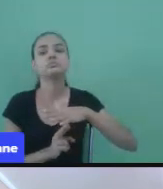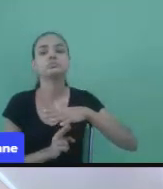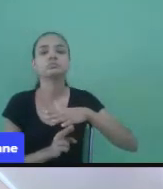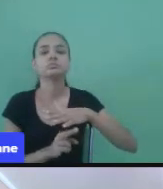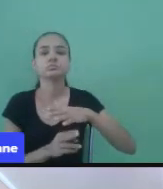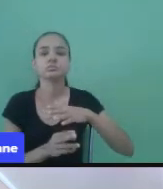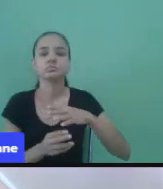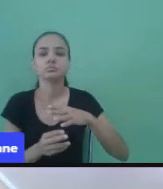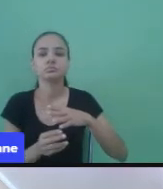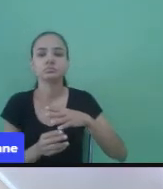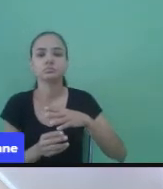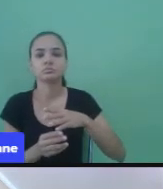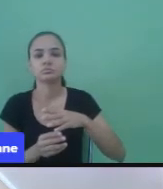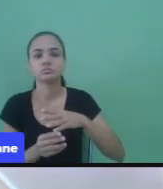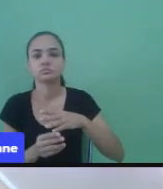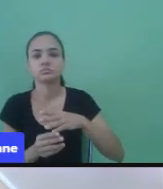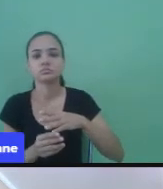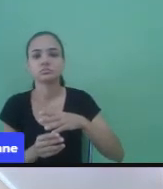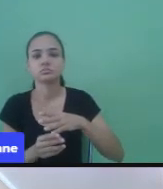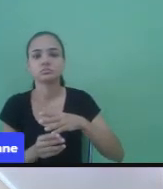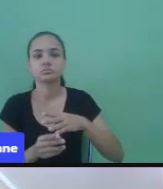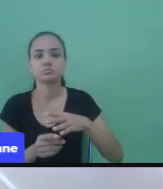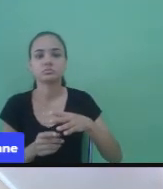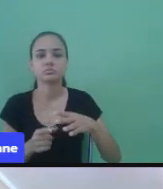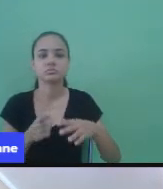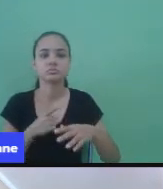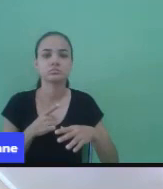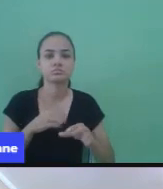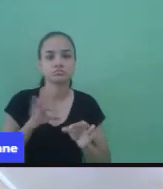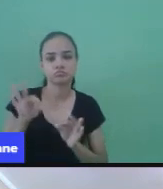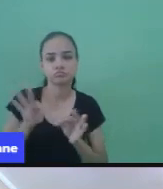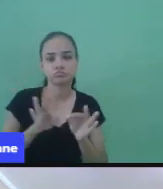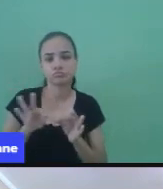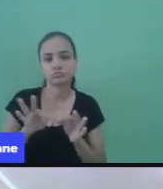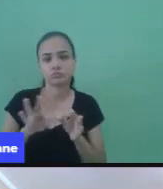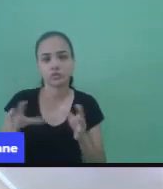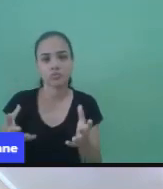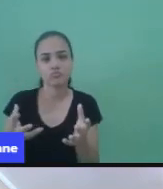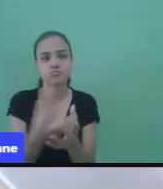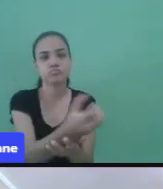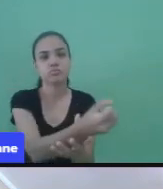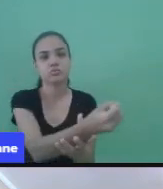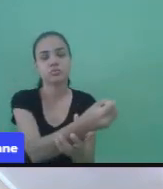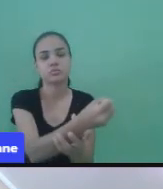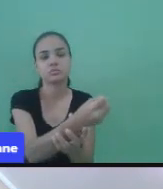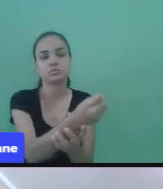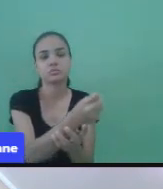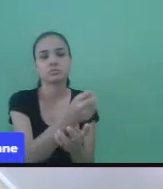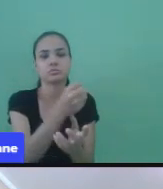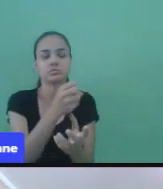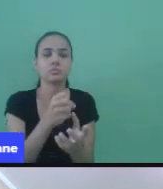Arnaud já contou para a gente. Então, a gente começa pelo tamanduá.